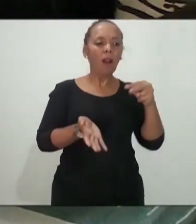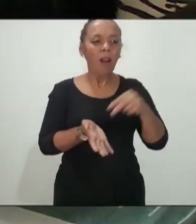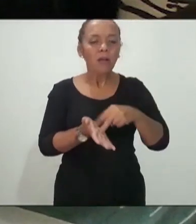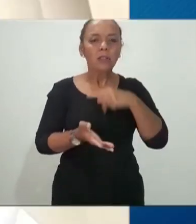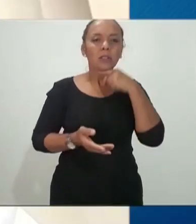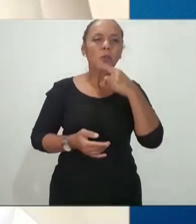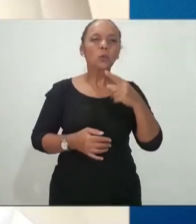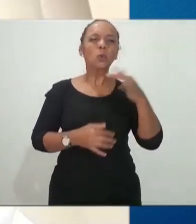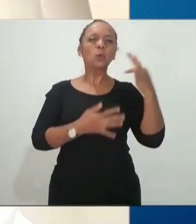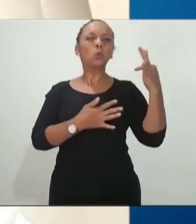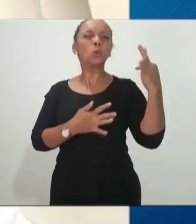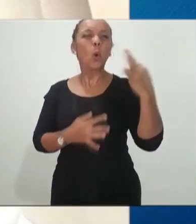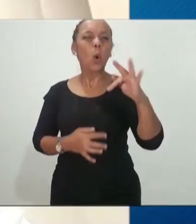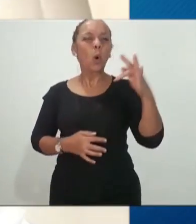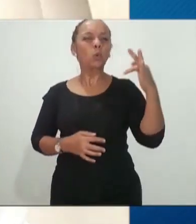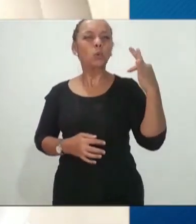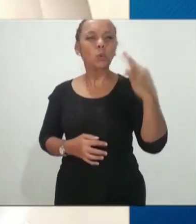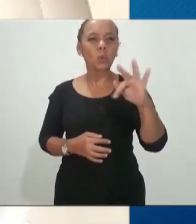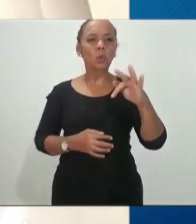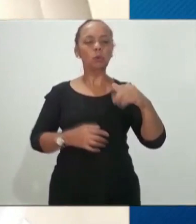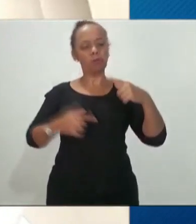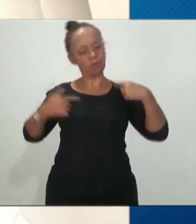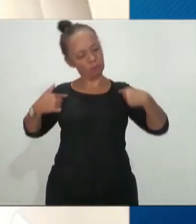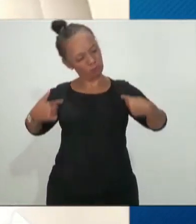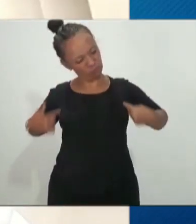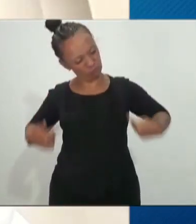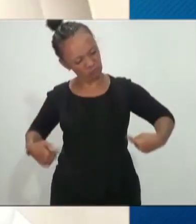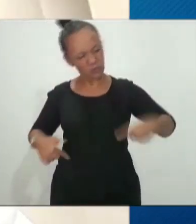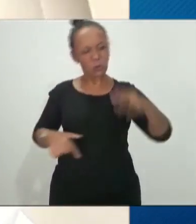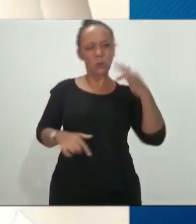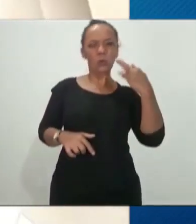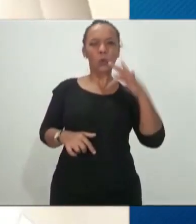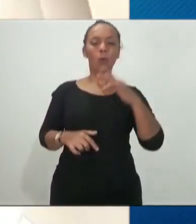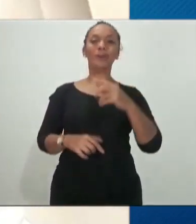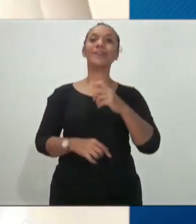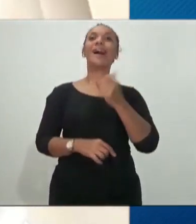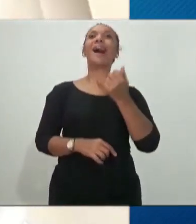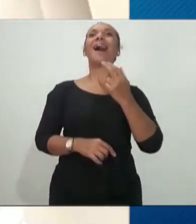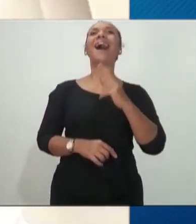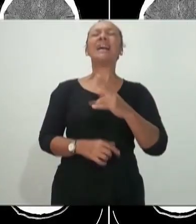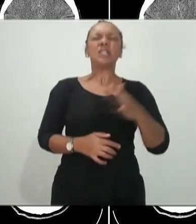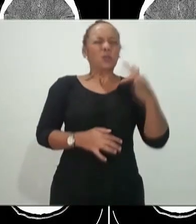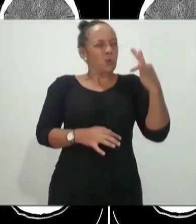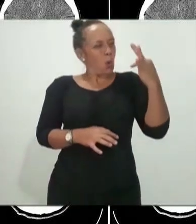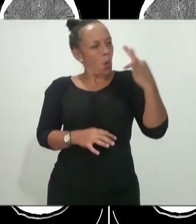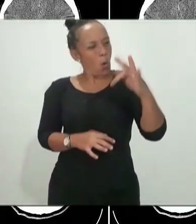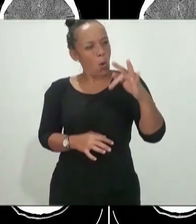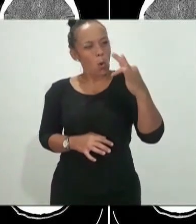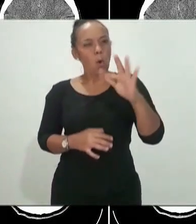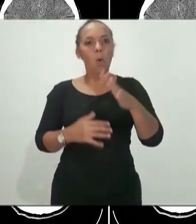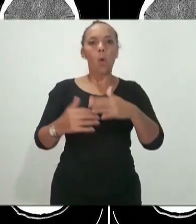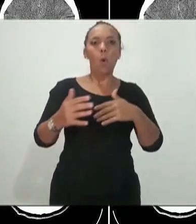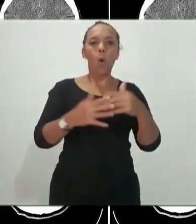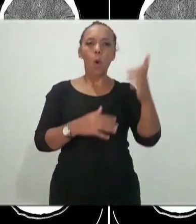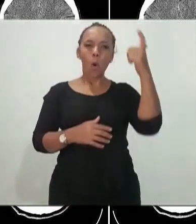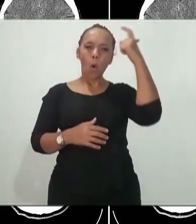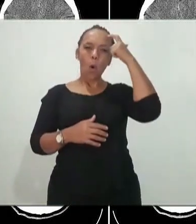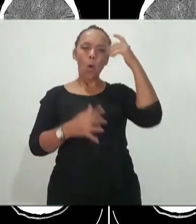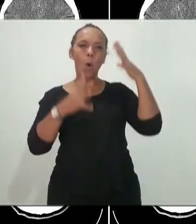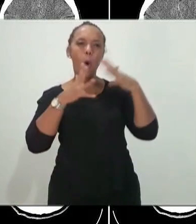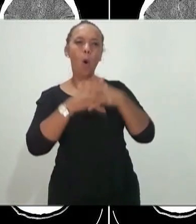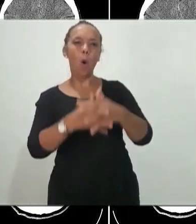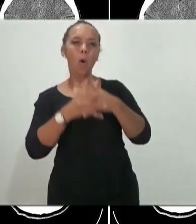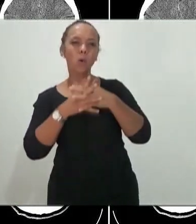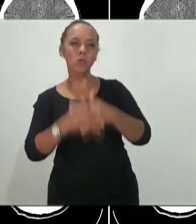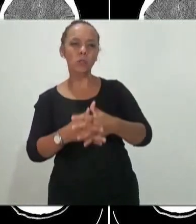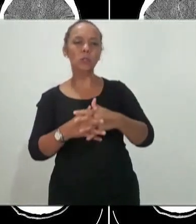cama. A presença de dor no peito, dor torácica, dor para respirar. E qualquer alteração neurológica, né?